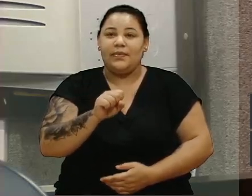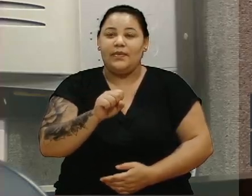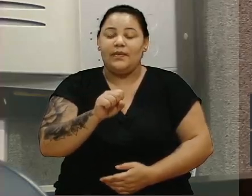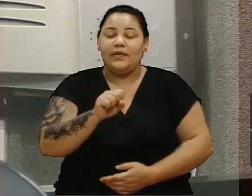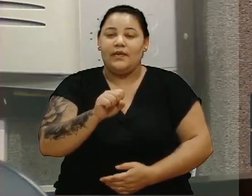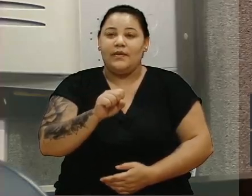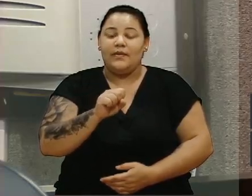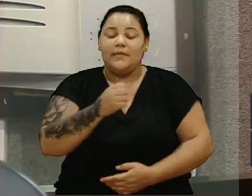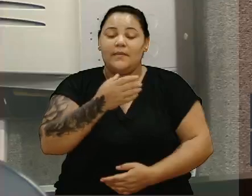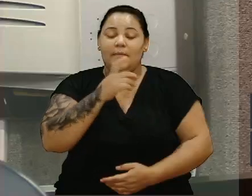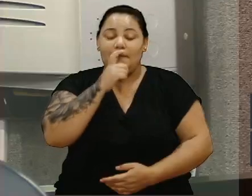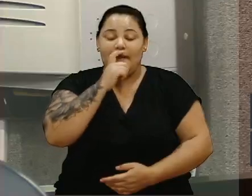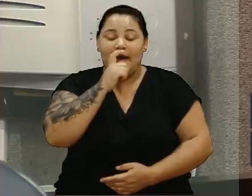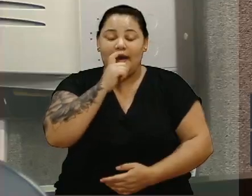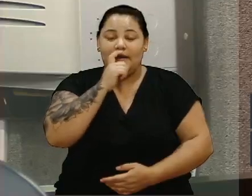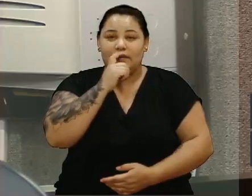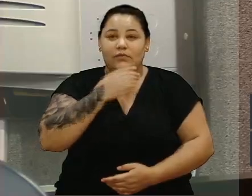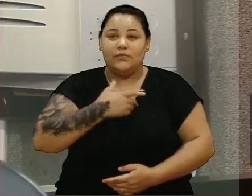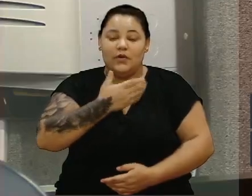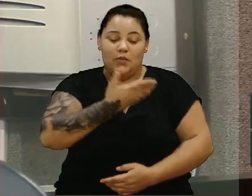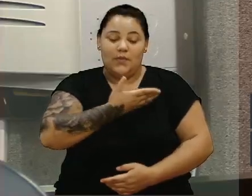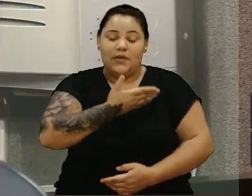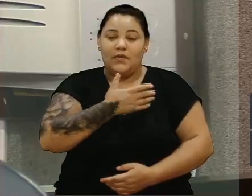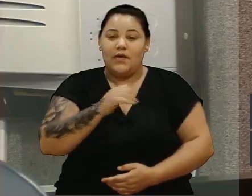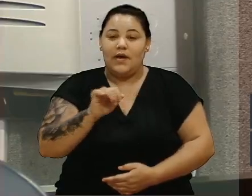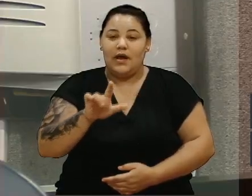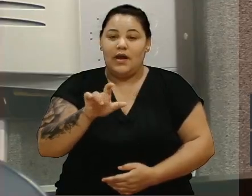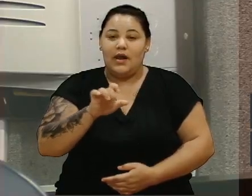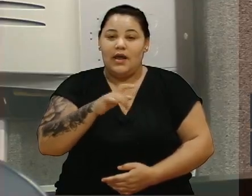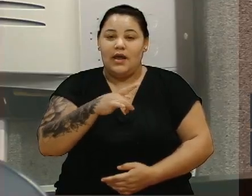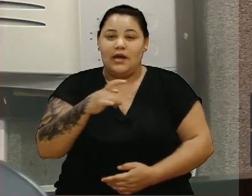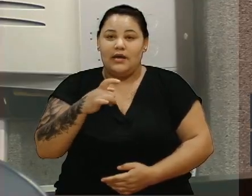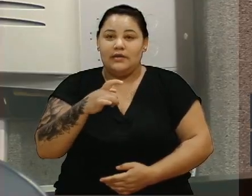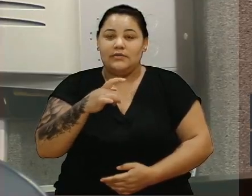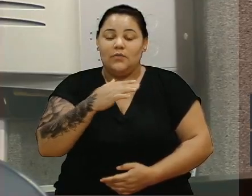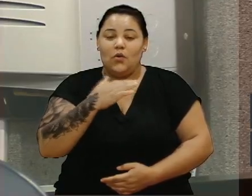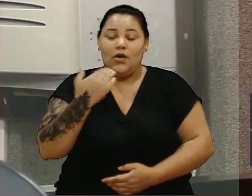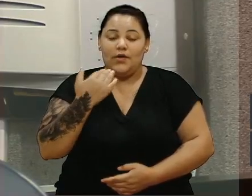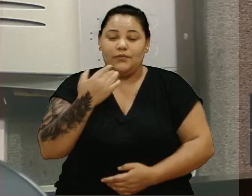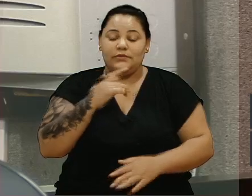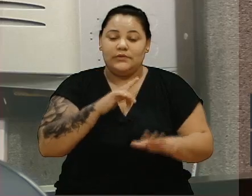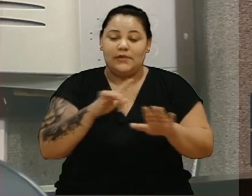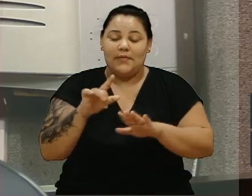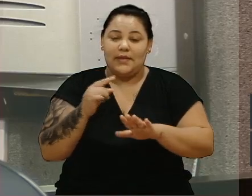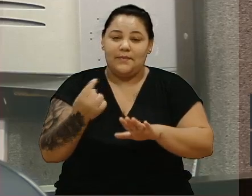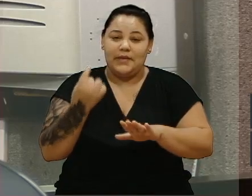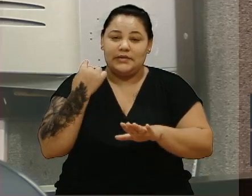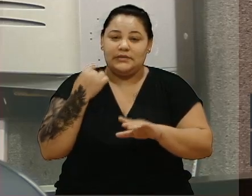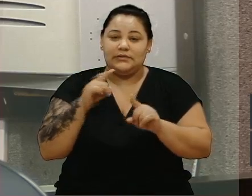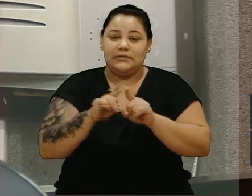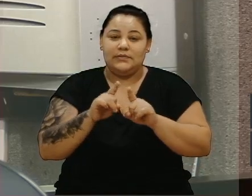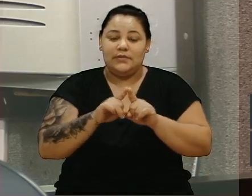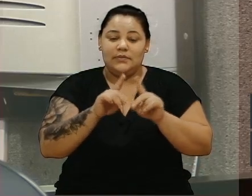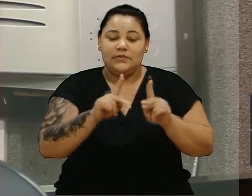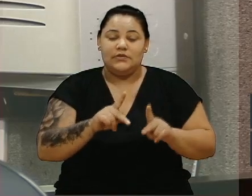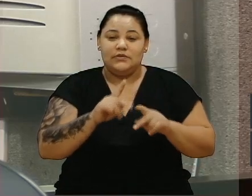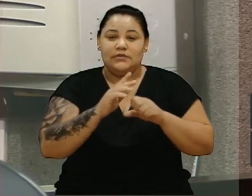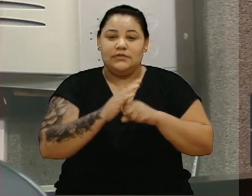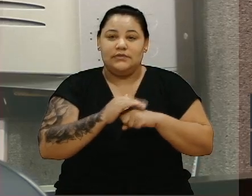Pezzi. Rubens faleceu na última sexta-feira, uma pessoa muito querida. E também